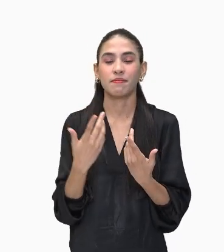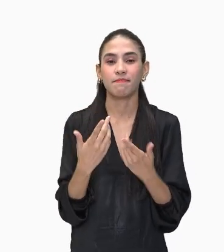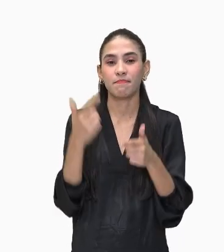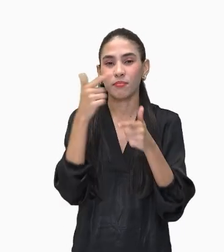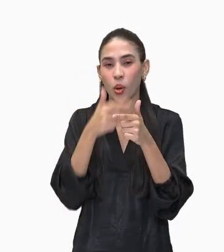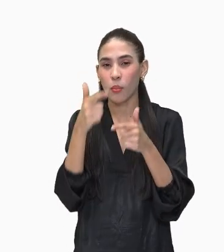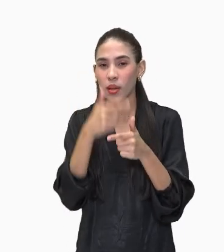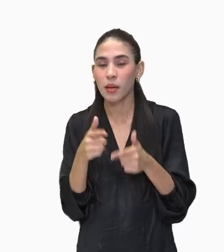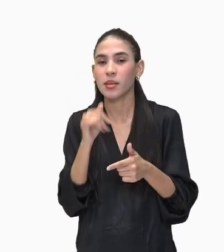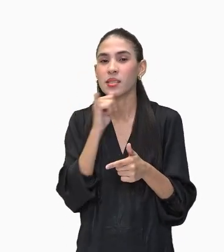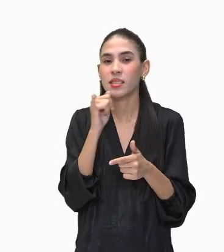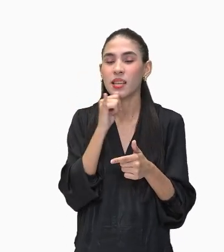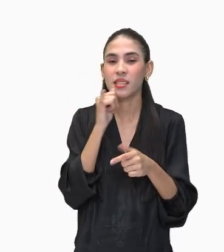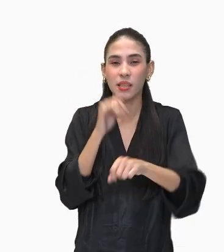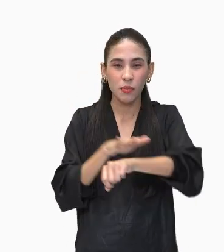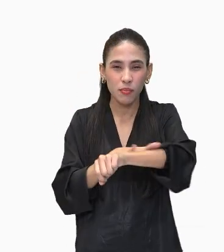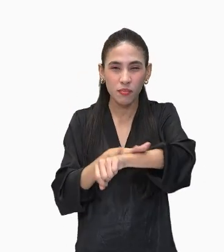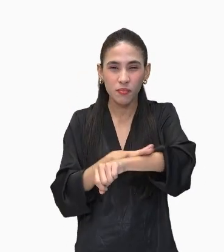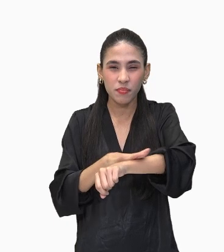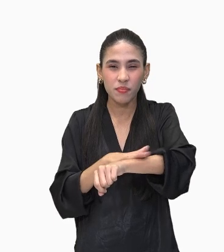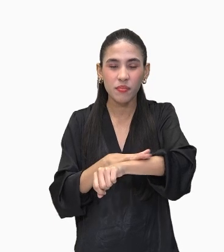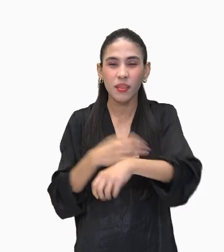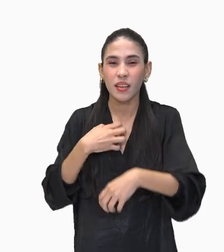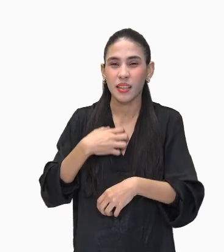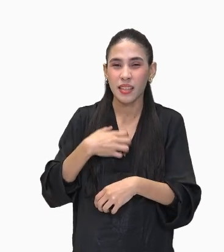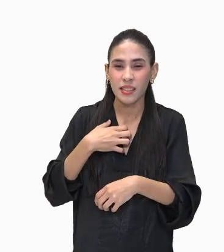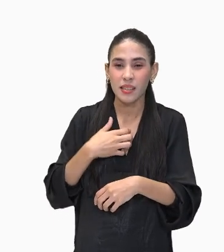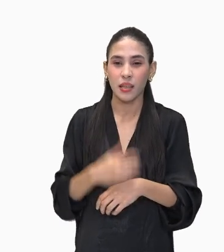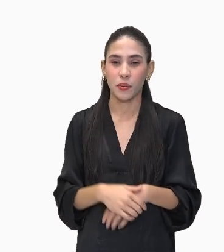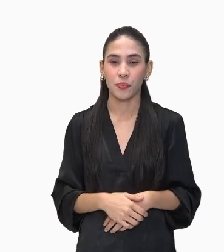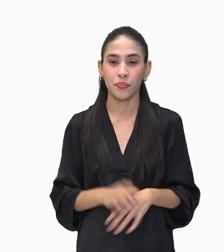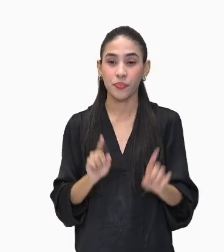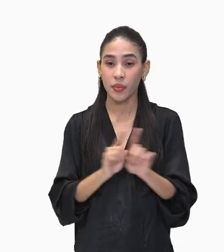problemas como irritação na pele,